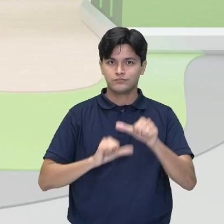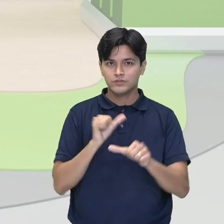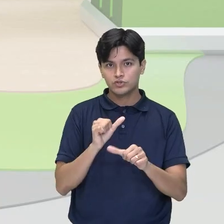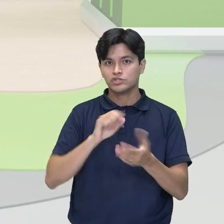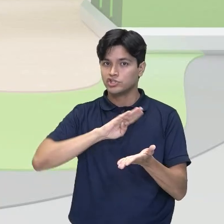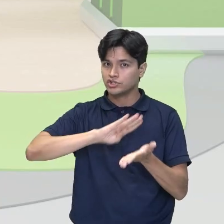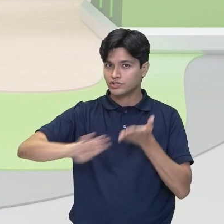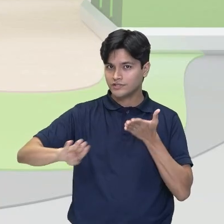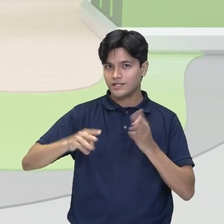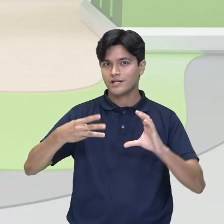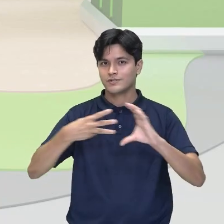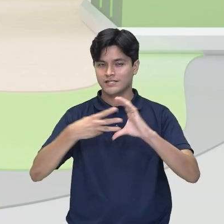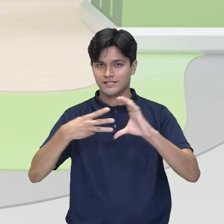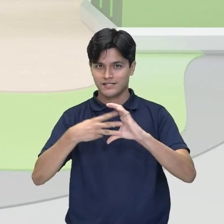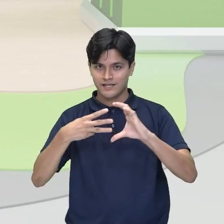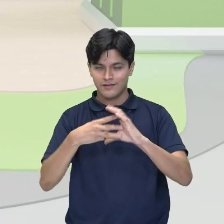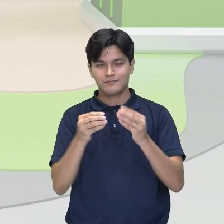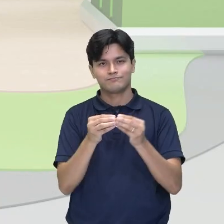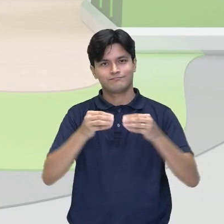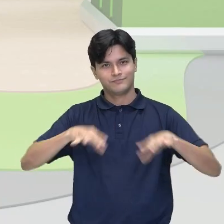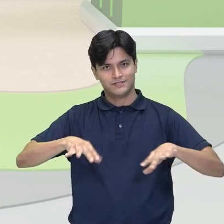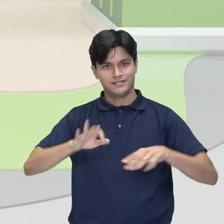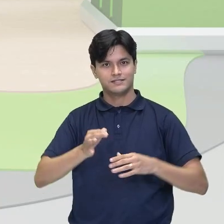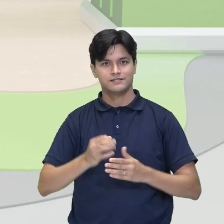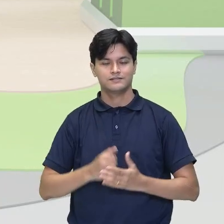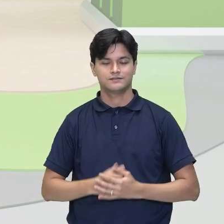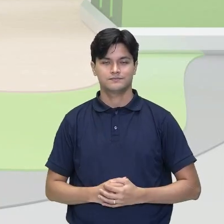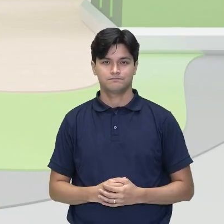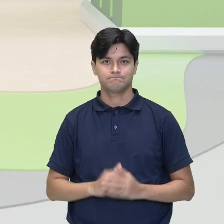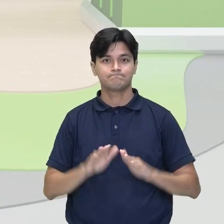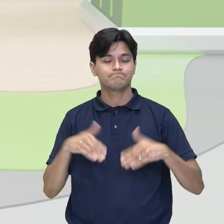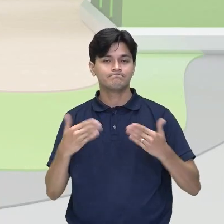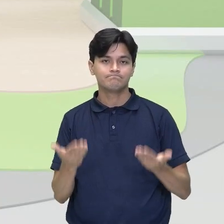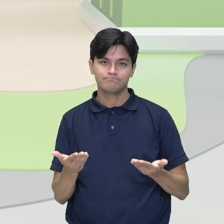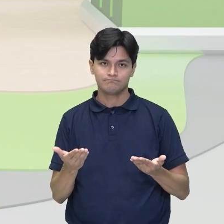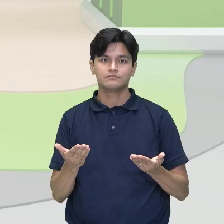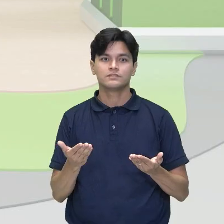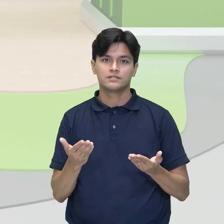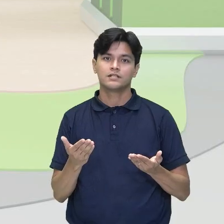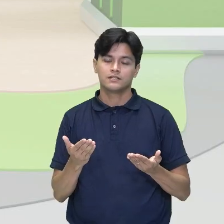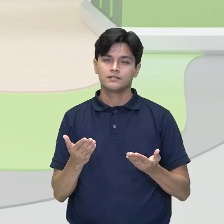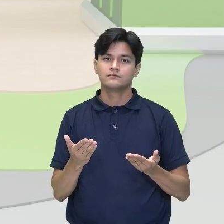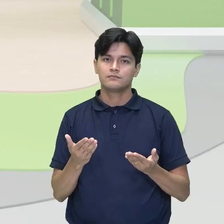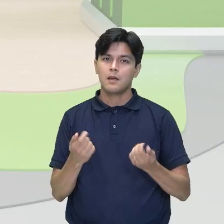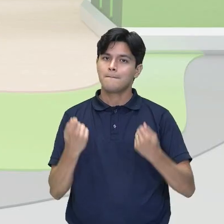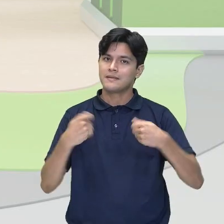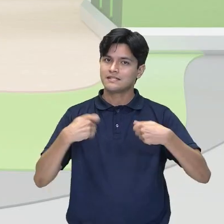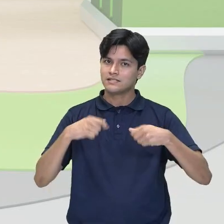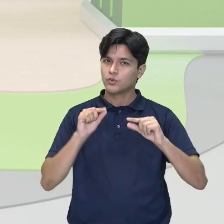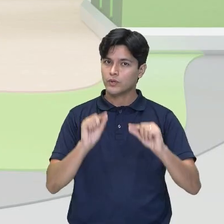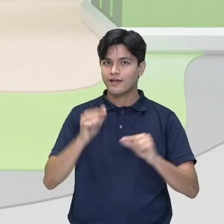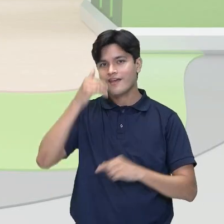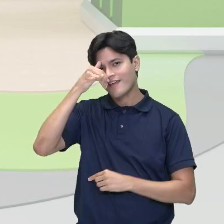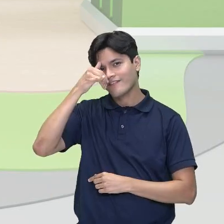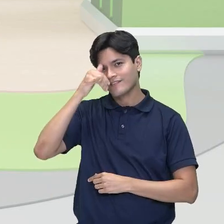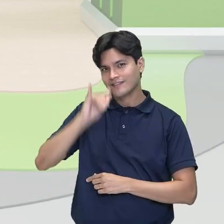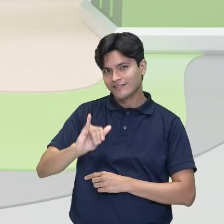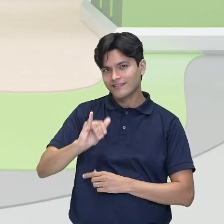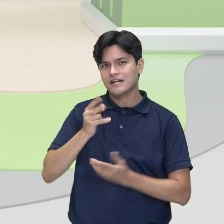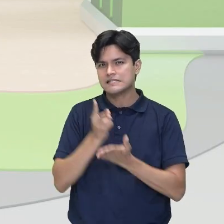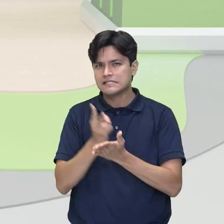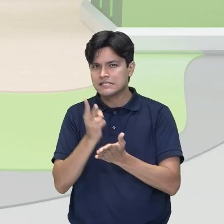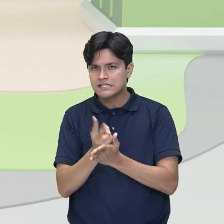aquelas células que foram danificadas. Então, nós não devemos fazer exposição ao